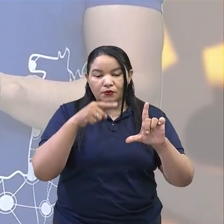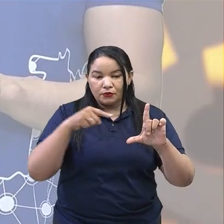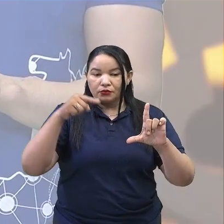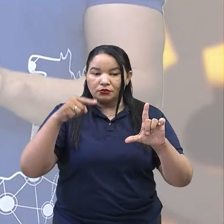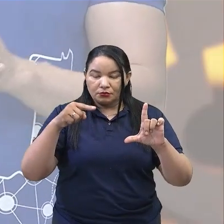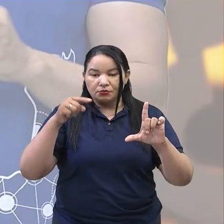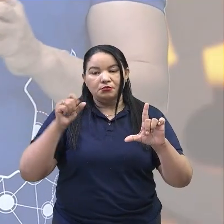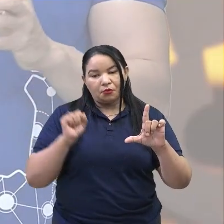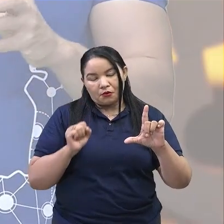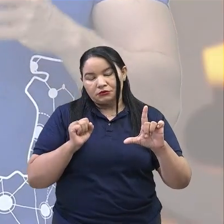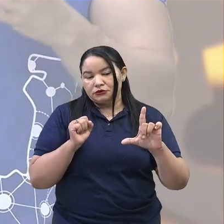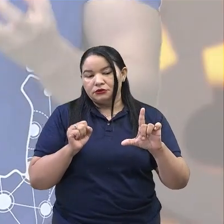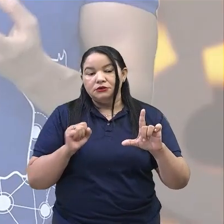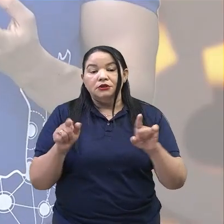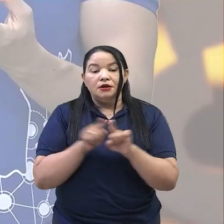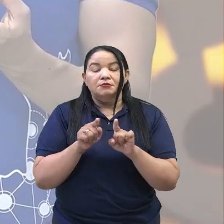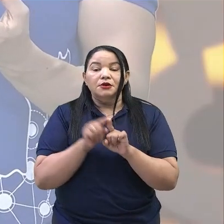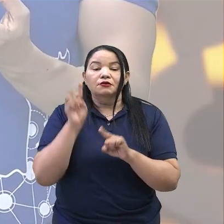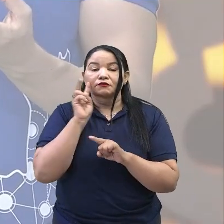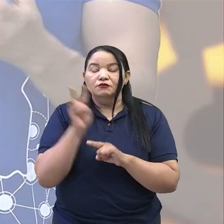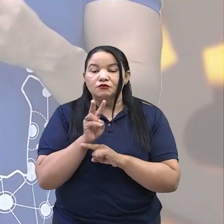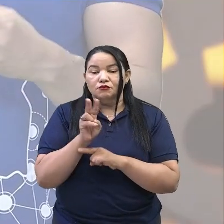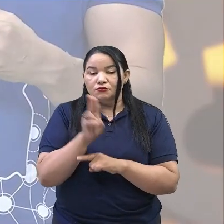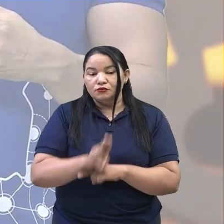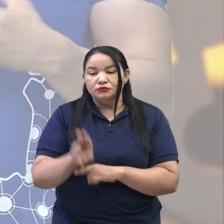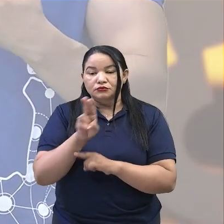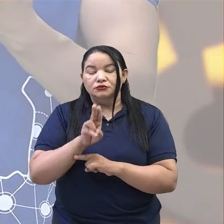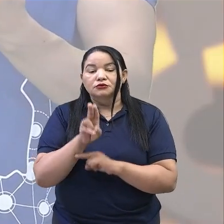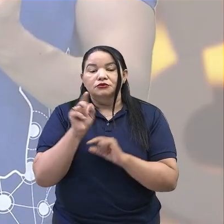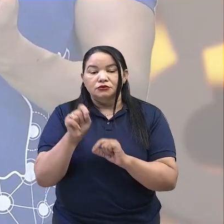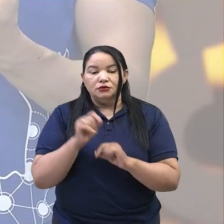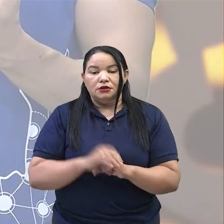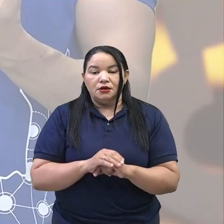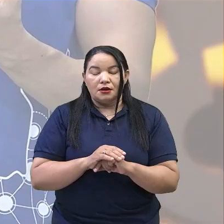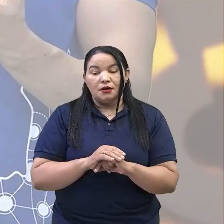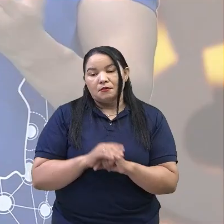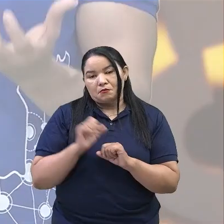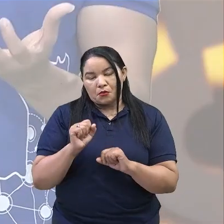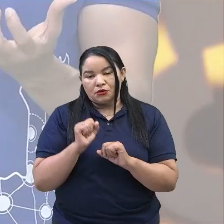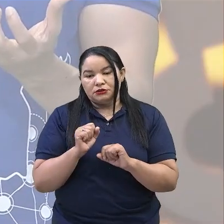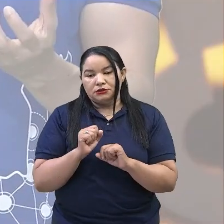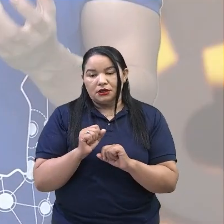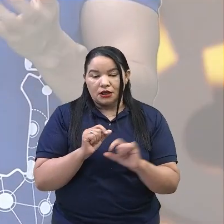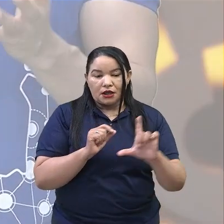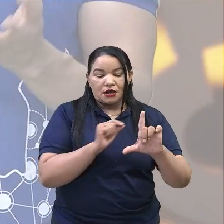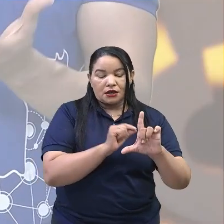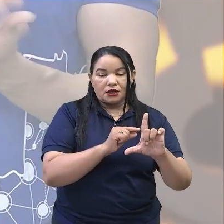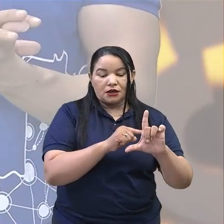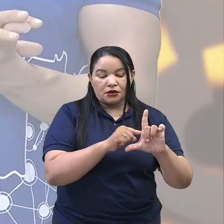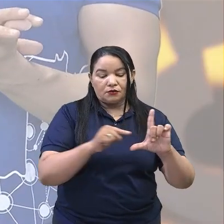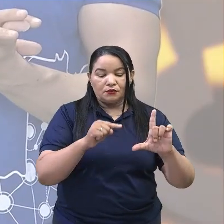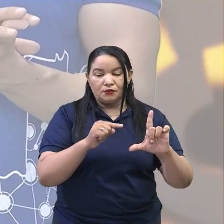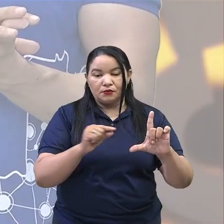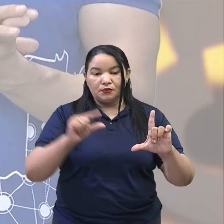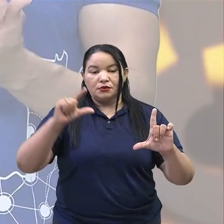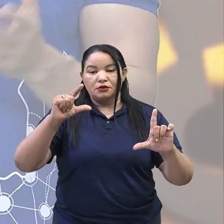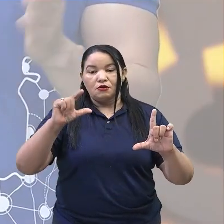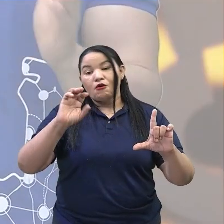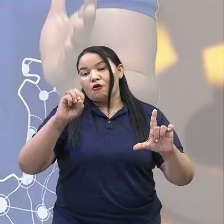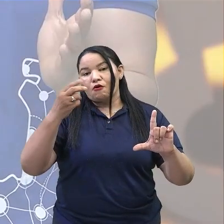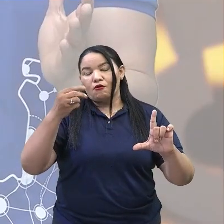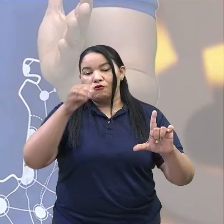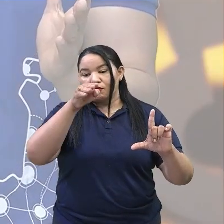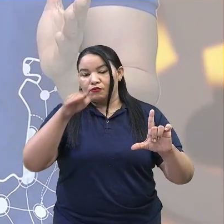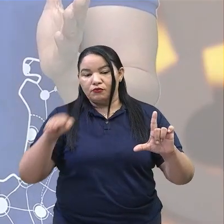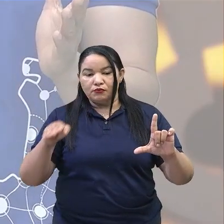a gente observa também que ele é muito útil para indicar tendências como crescimento e queda. Eu quero saber se a economia do Brasil cresceu